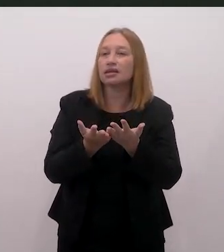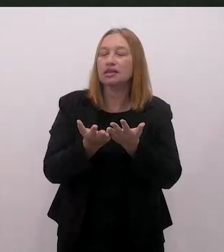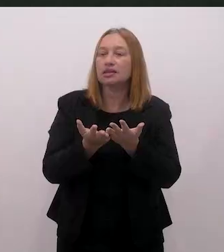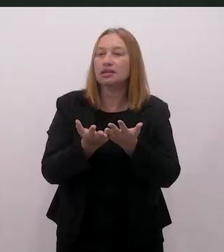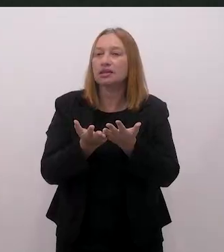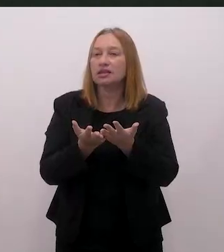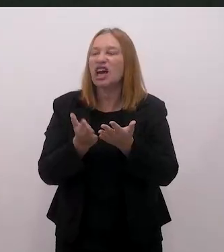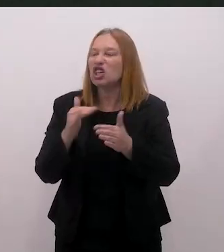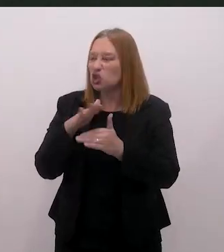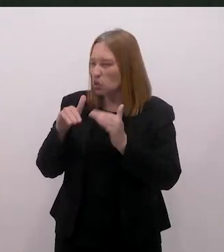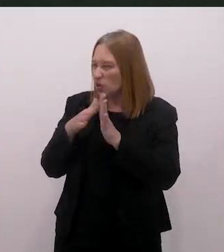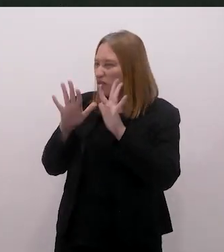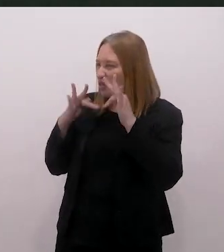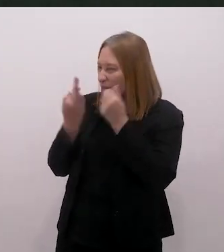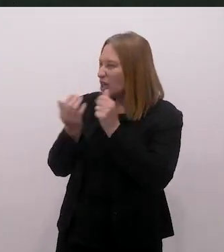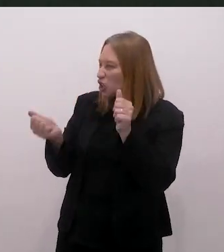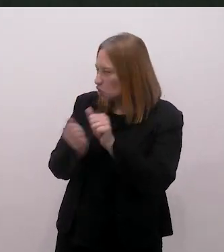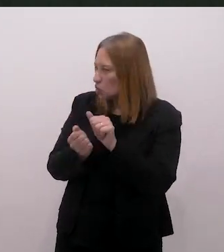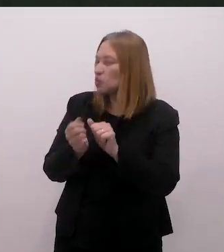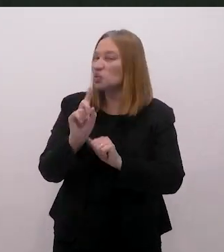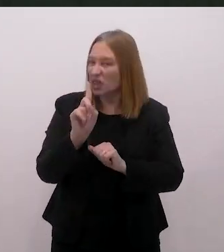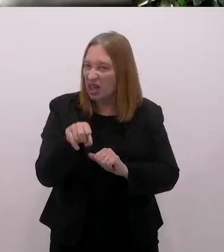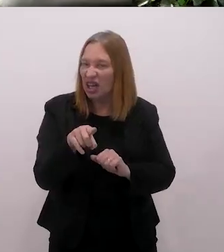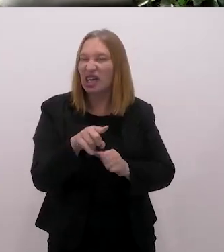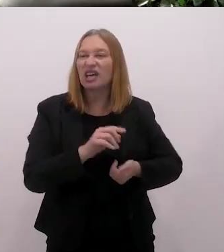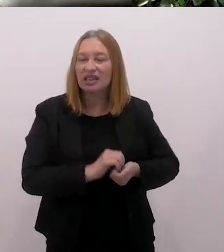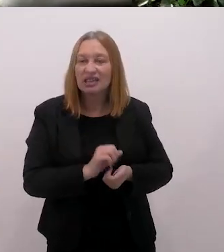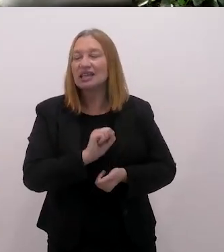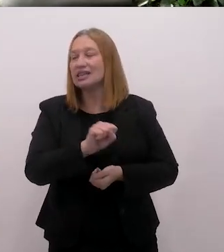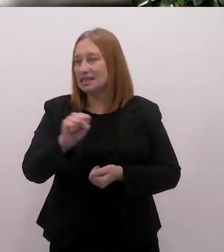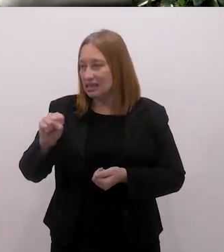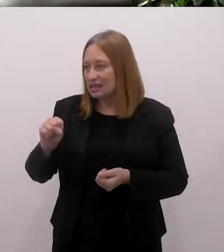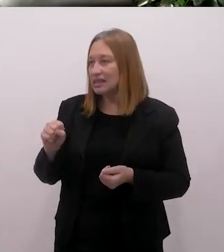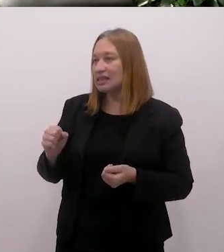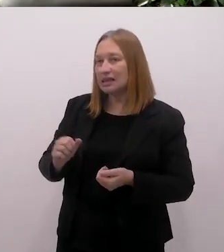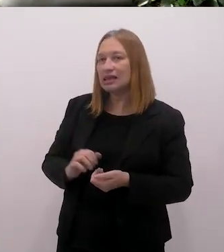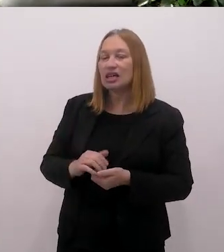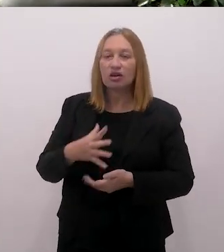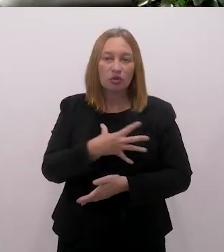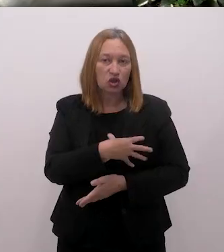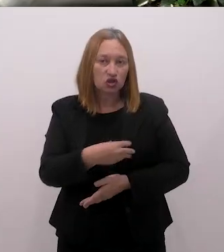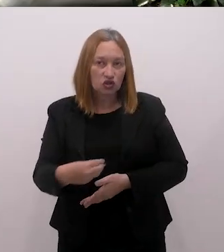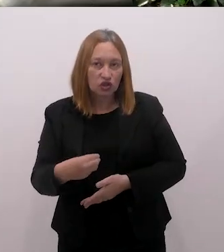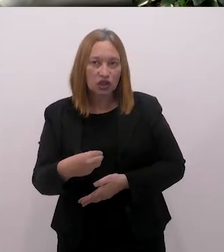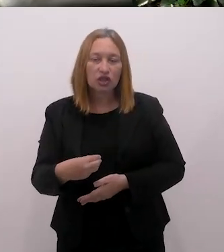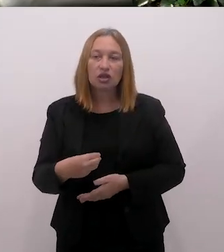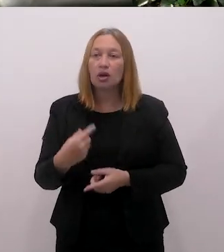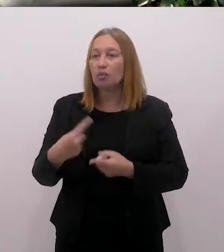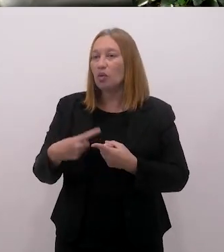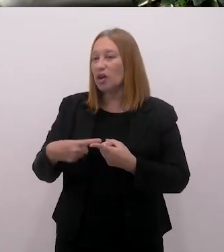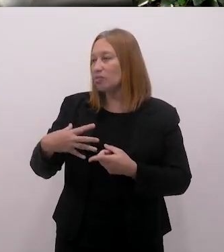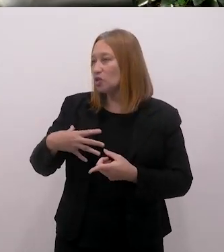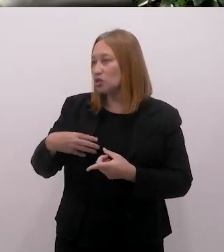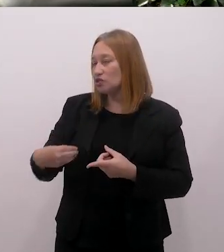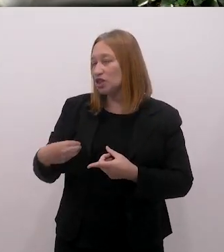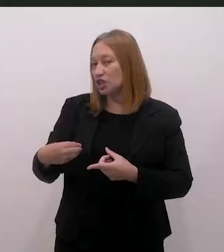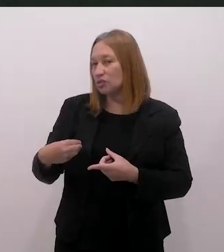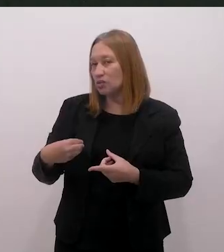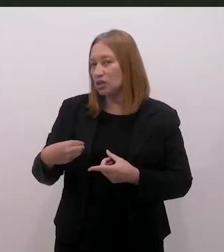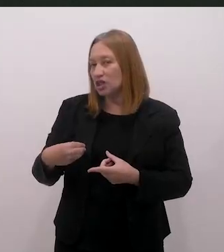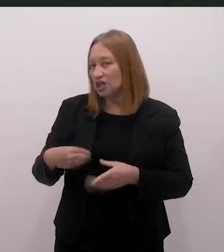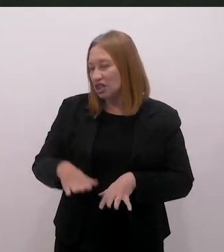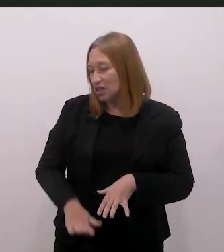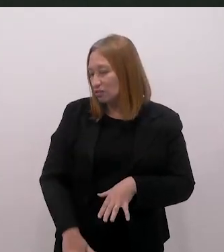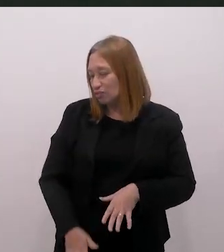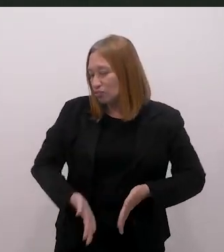família, aquela Aliás, tua família está toda envolvida no restaurante, né? Todo mundo está lá. Todo mundo está lá. Meus filhos... porque meus